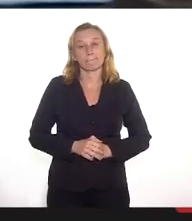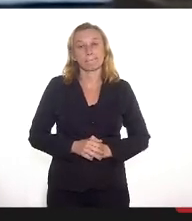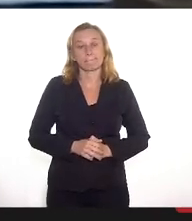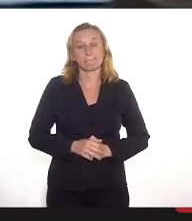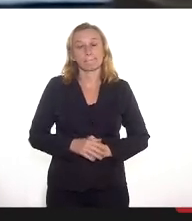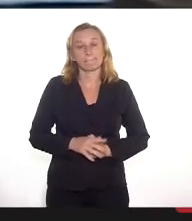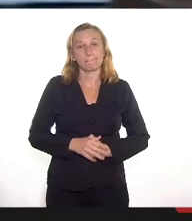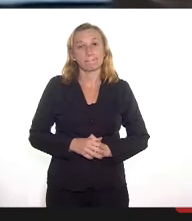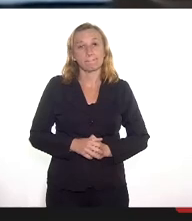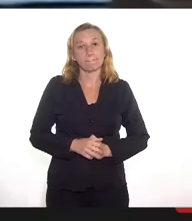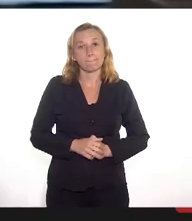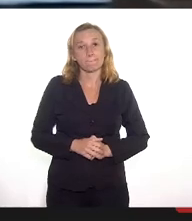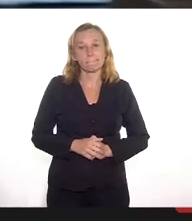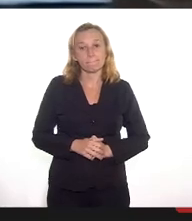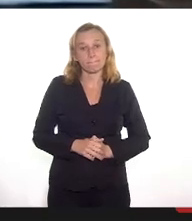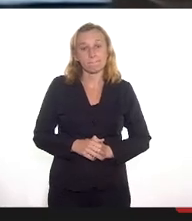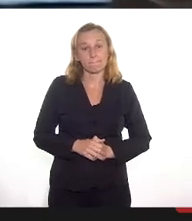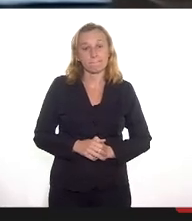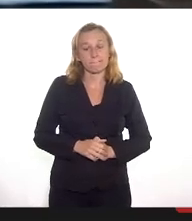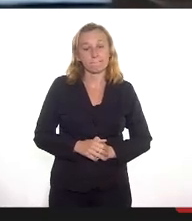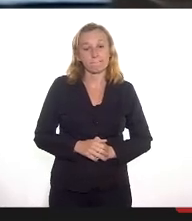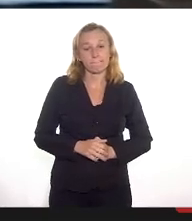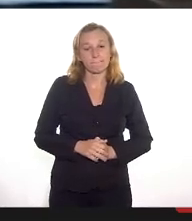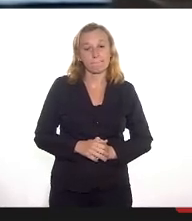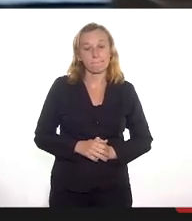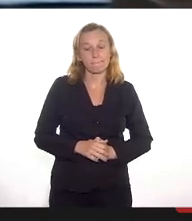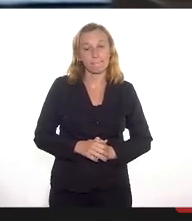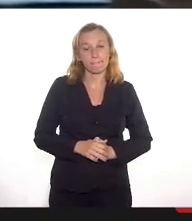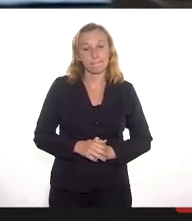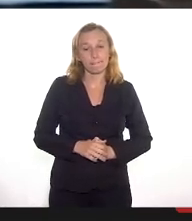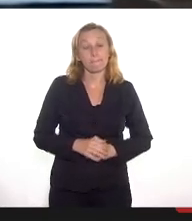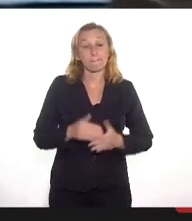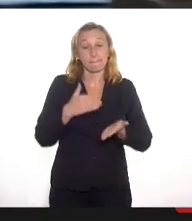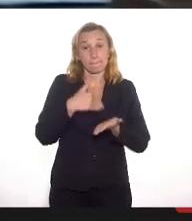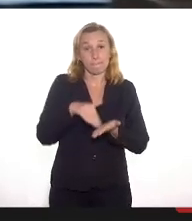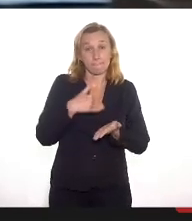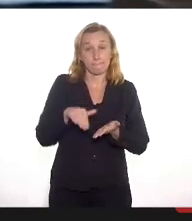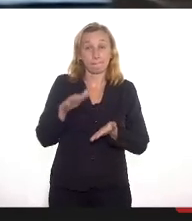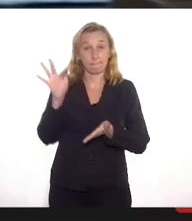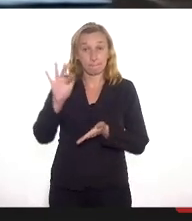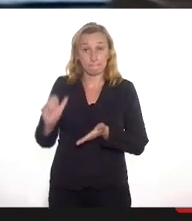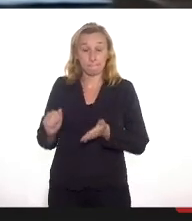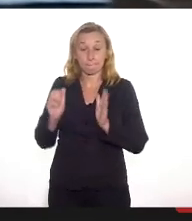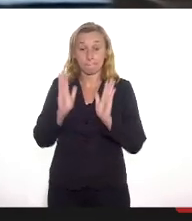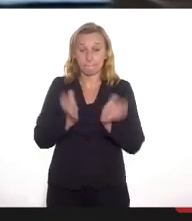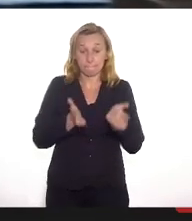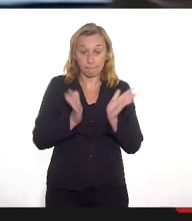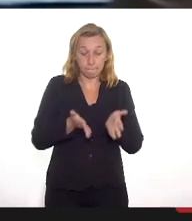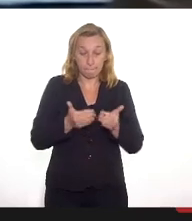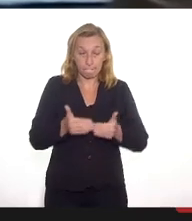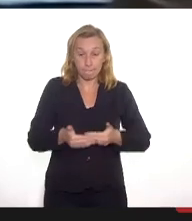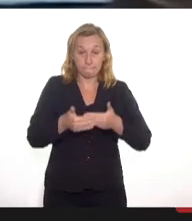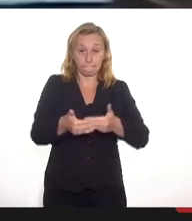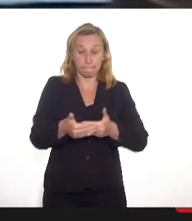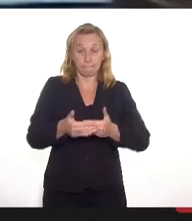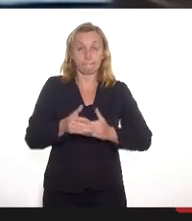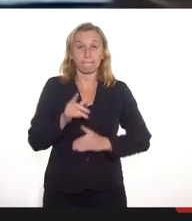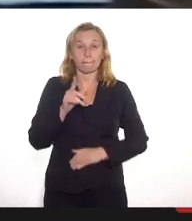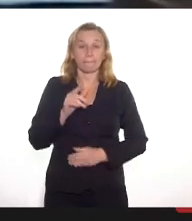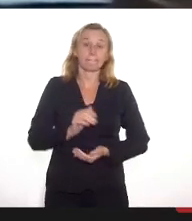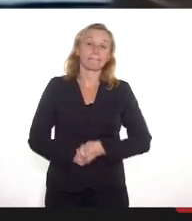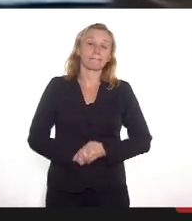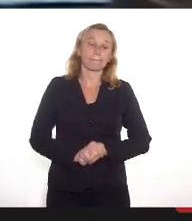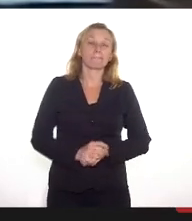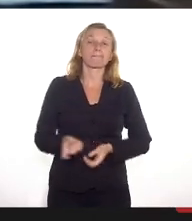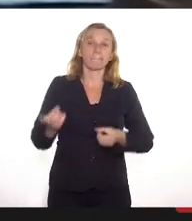que não seja o cartório já tecnológico tá fazendo hoje é avançar fisiológico